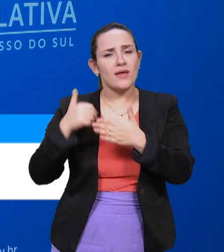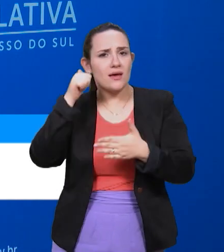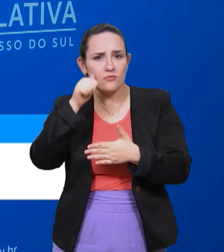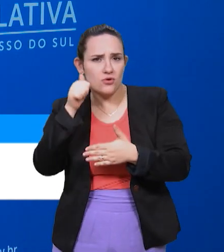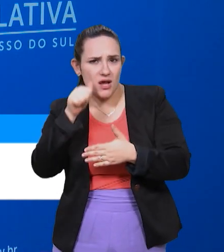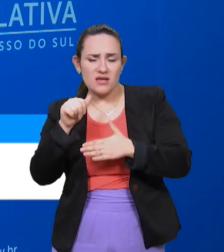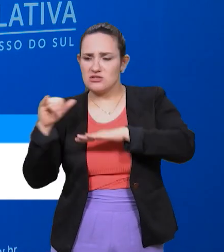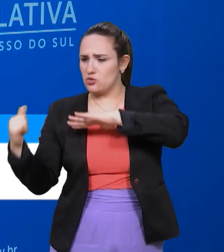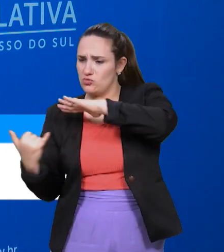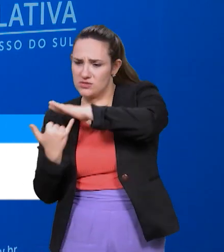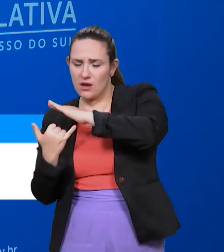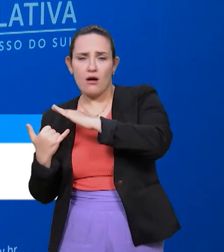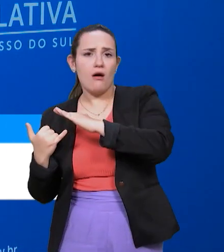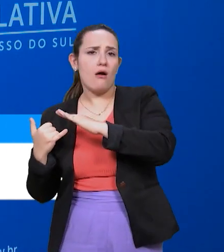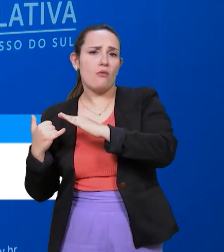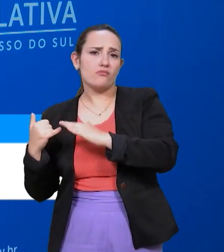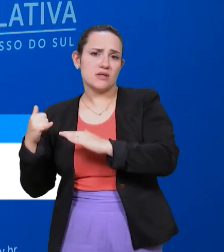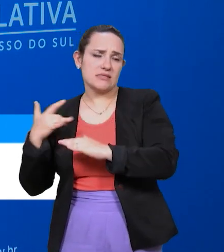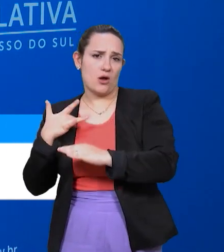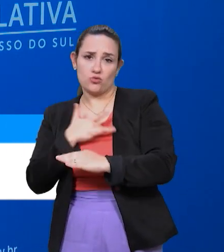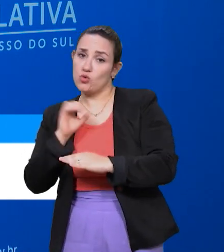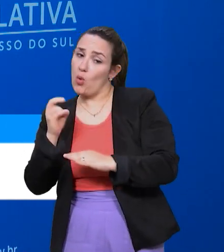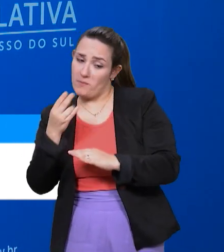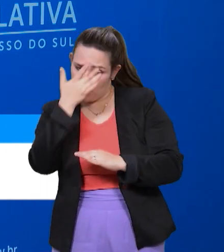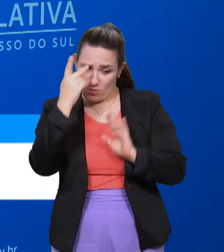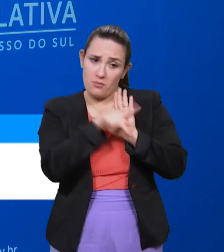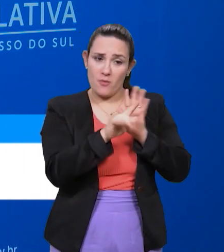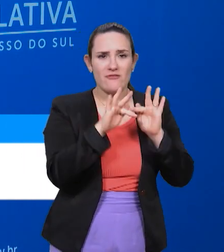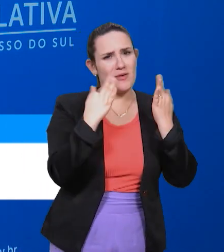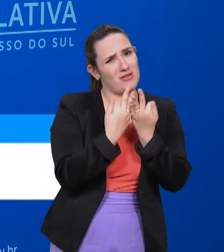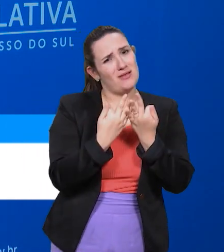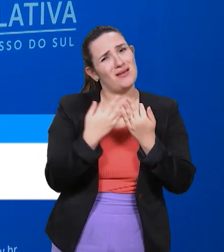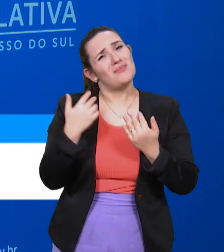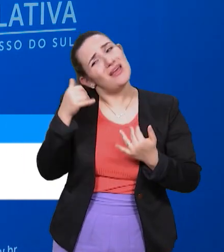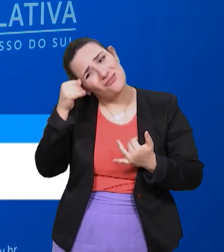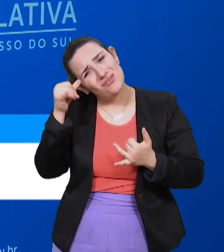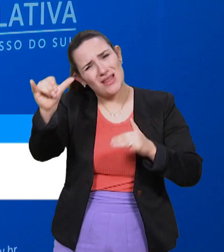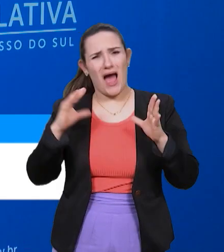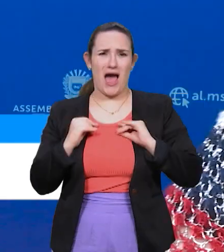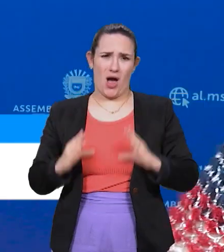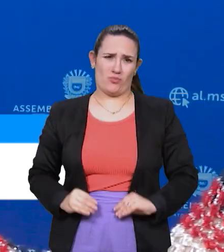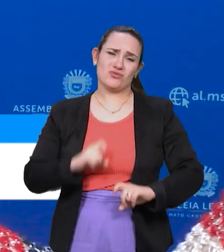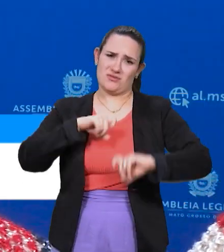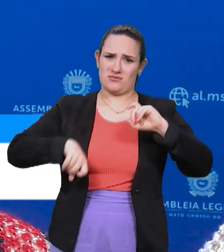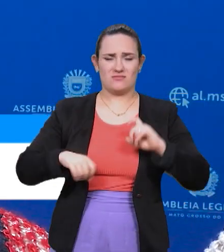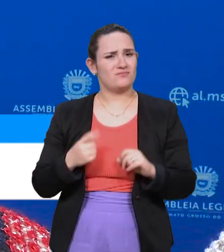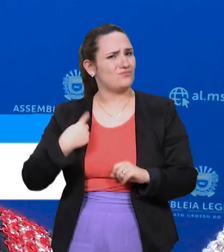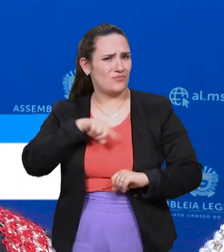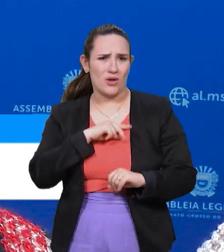de saúde ou da própria família. O objetivo é evitar casos de abuso sexual. Não